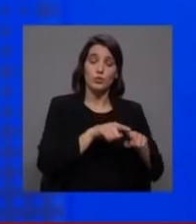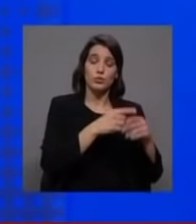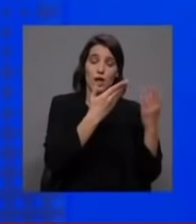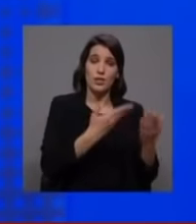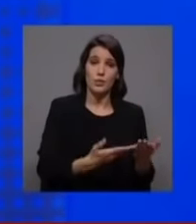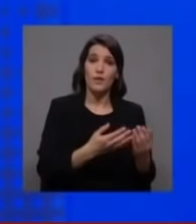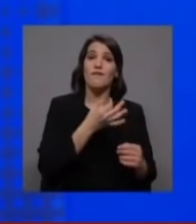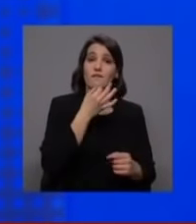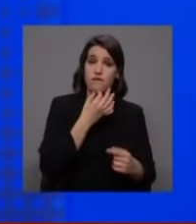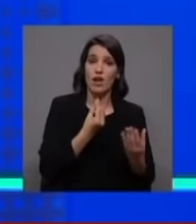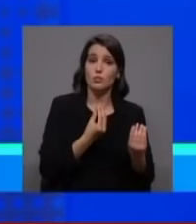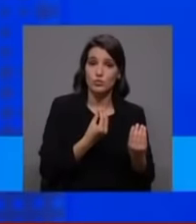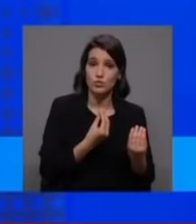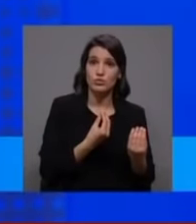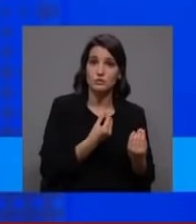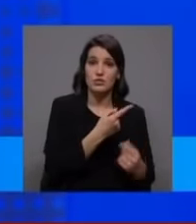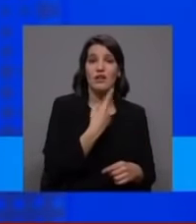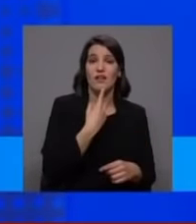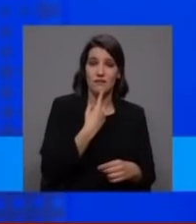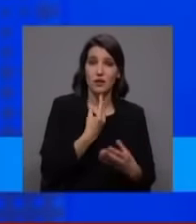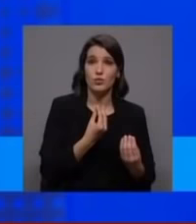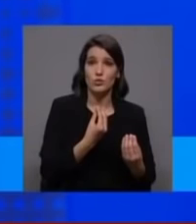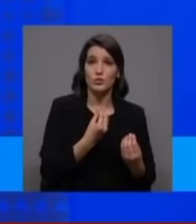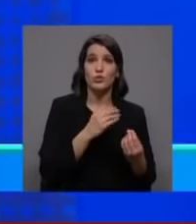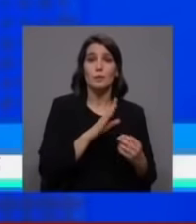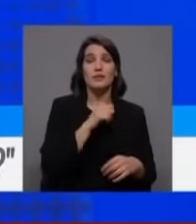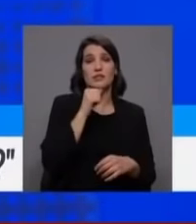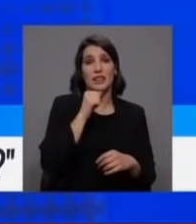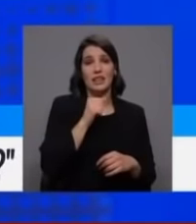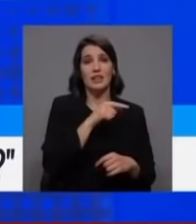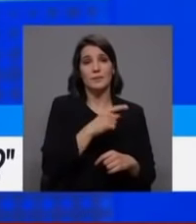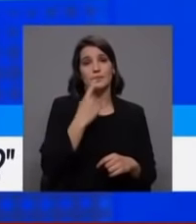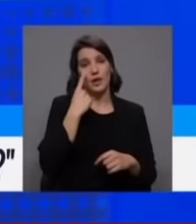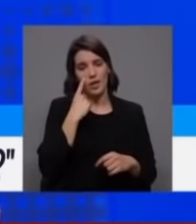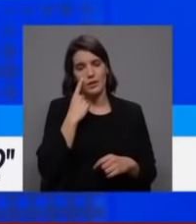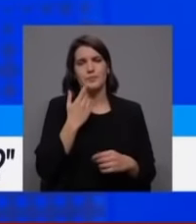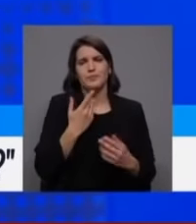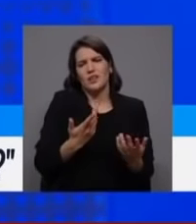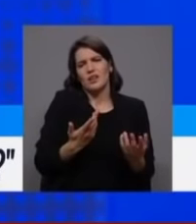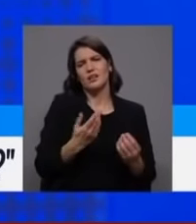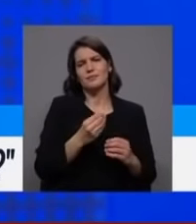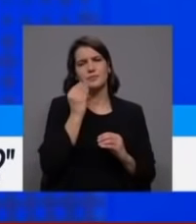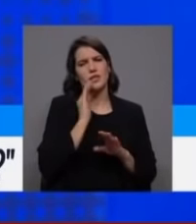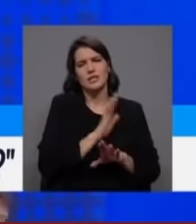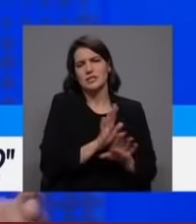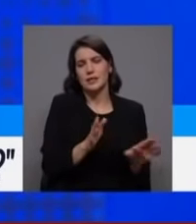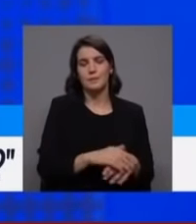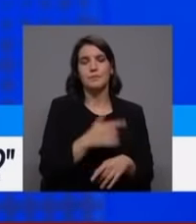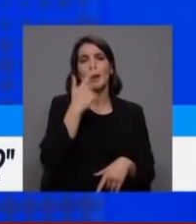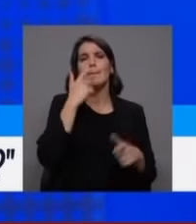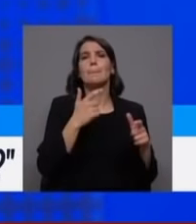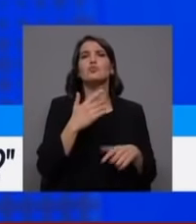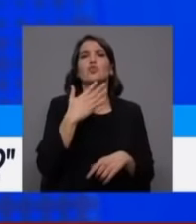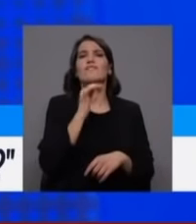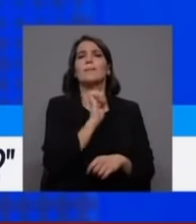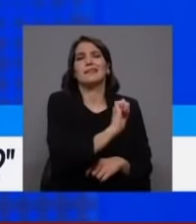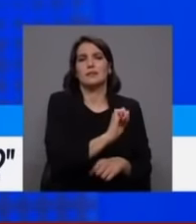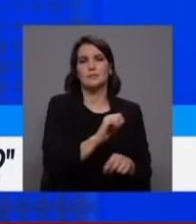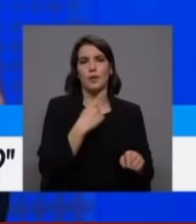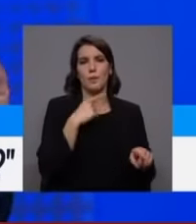fala muito mas em regra tem aquela tática clássica diga das pessoas da sua família